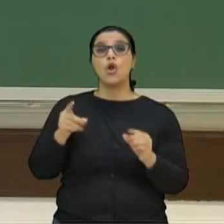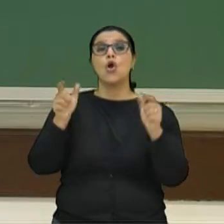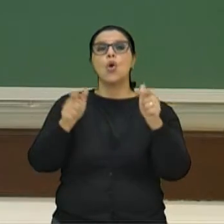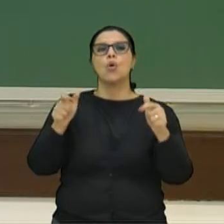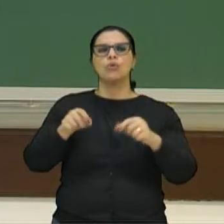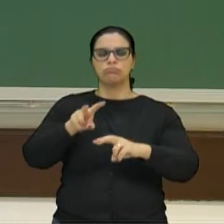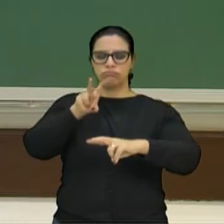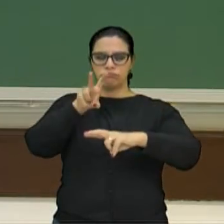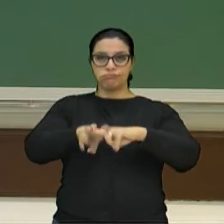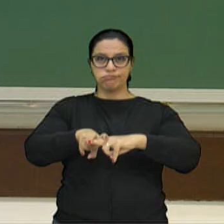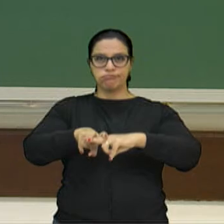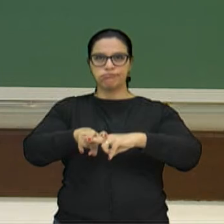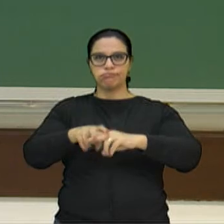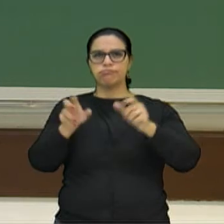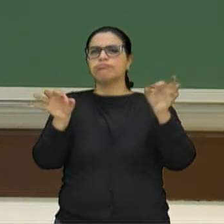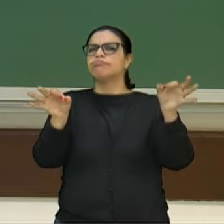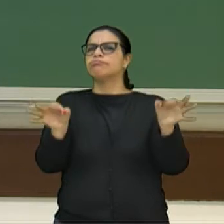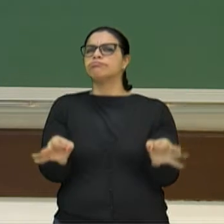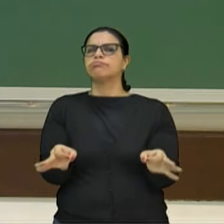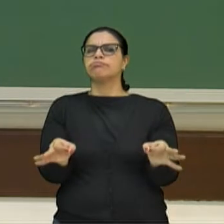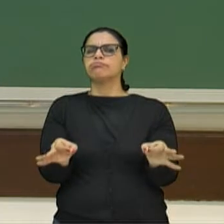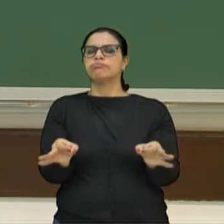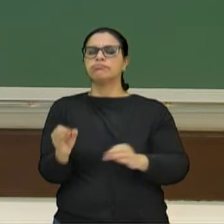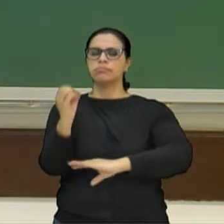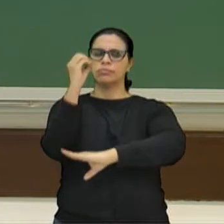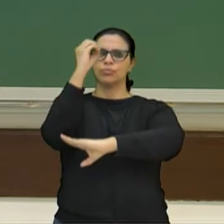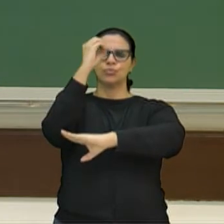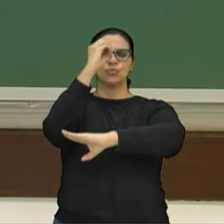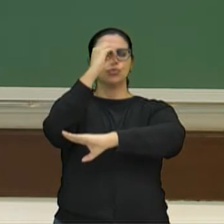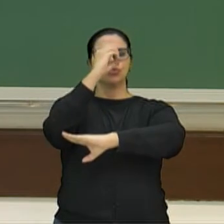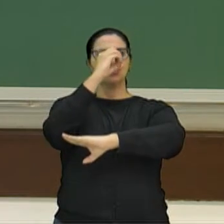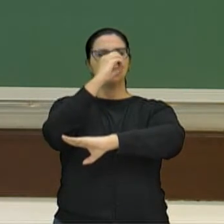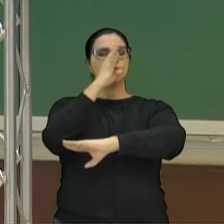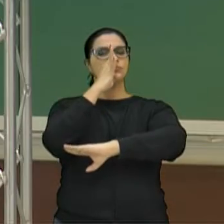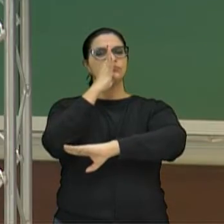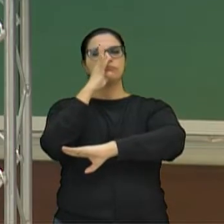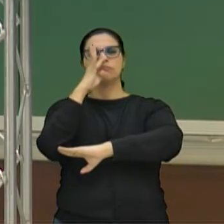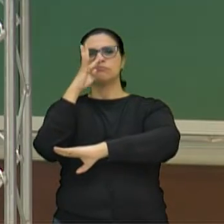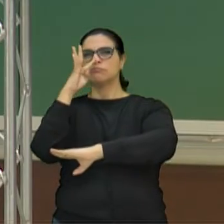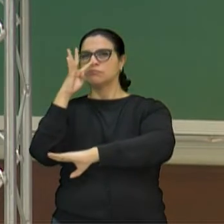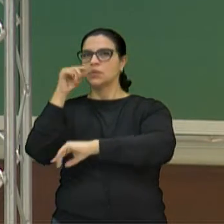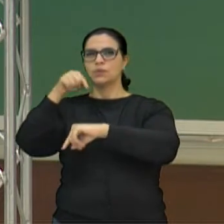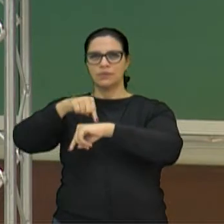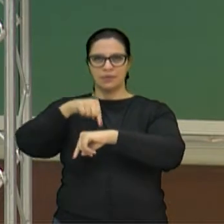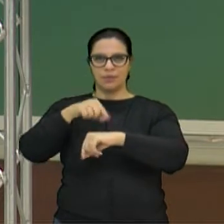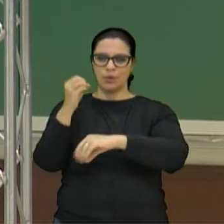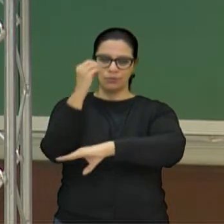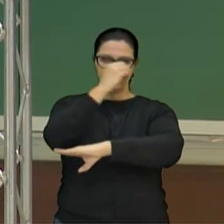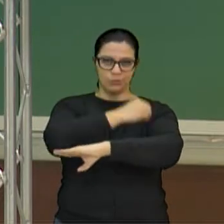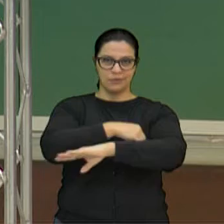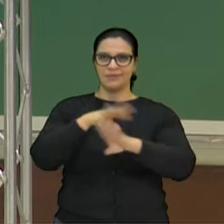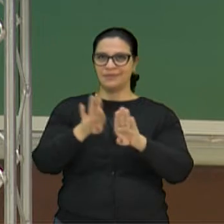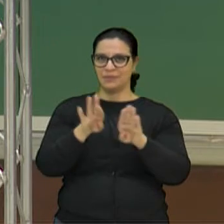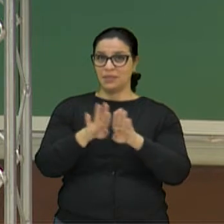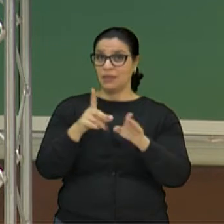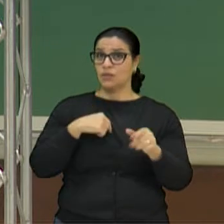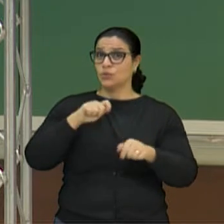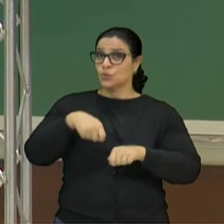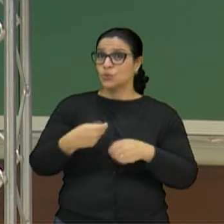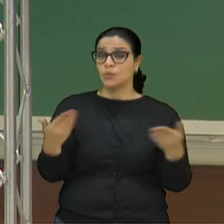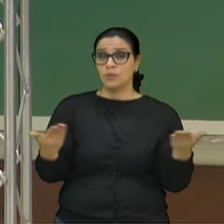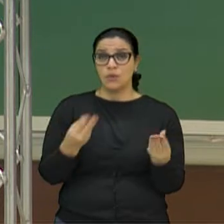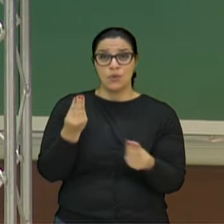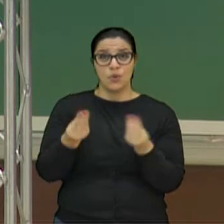sol. Então, ela está meditando aquele momento. Então, trabalhando para toda a questão